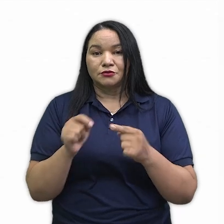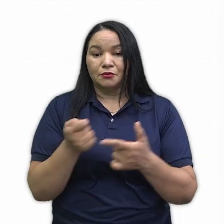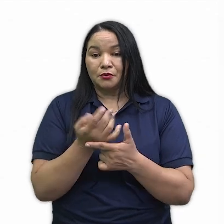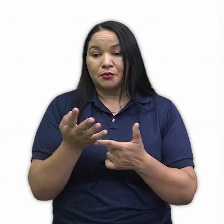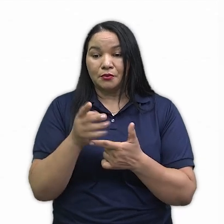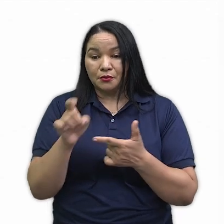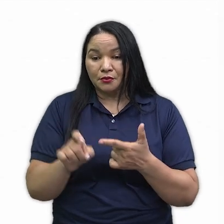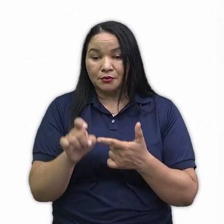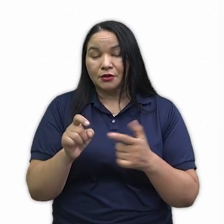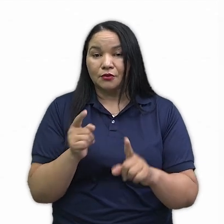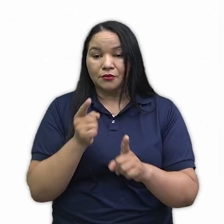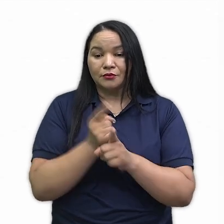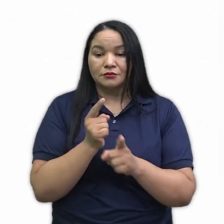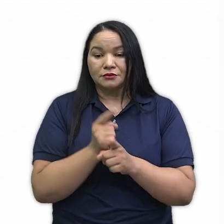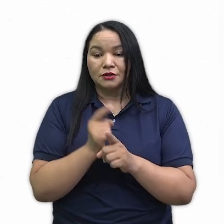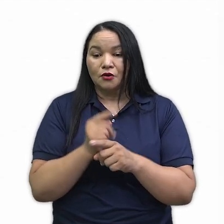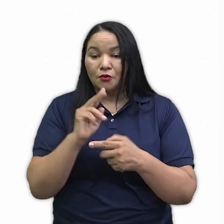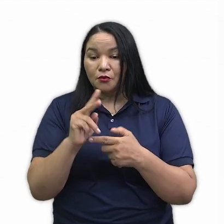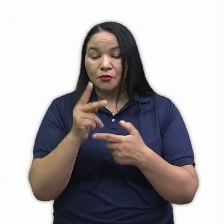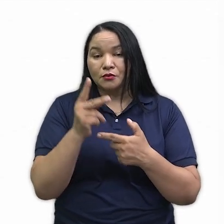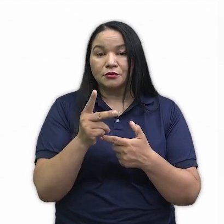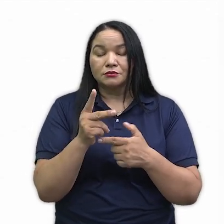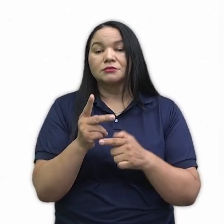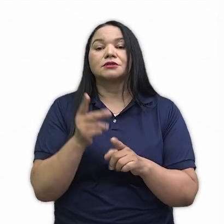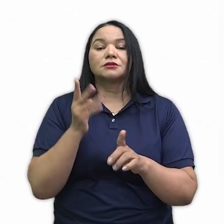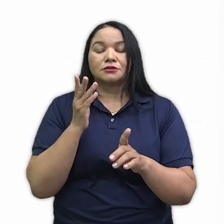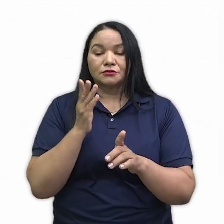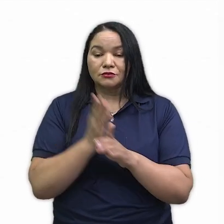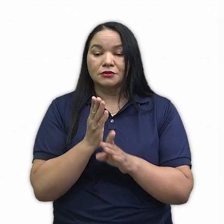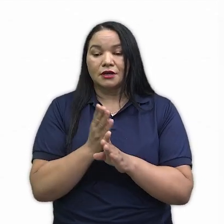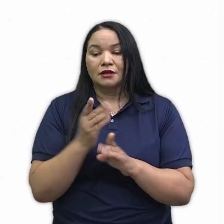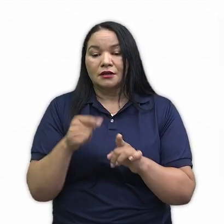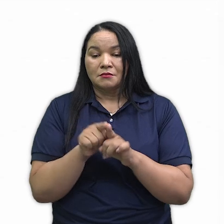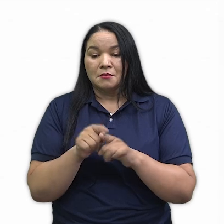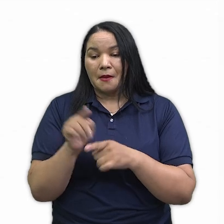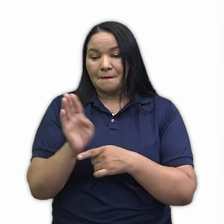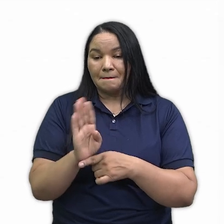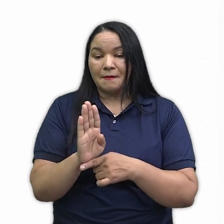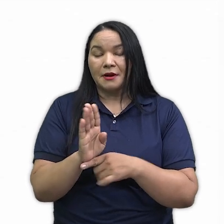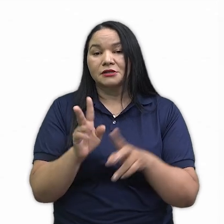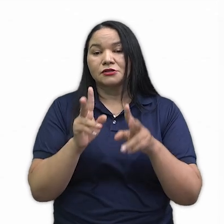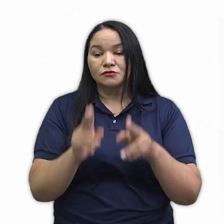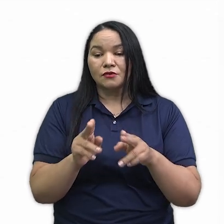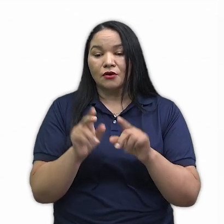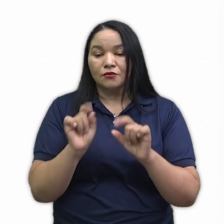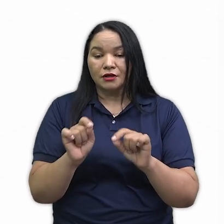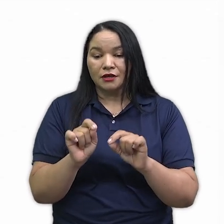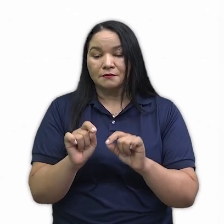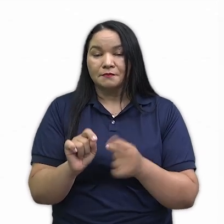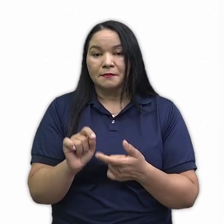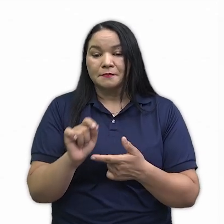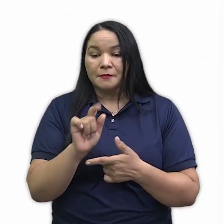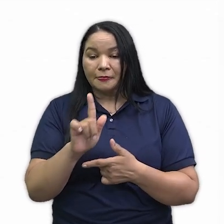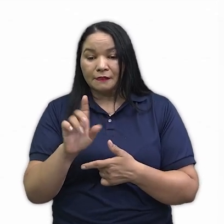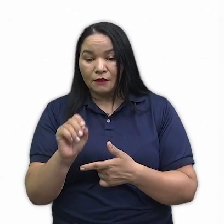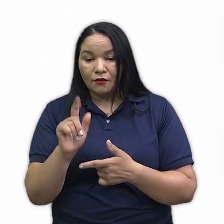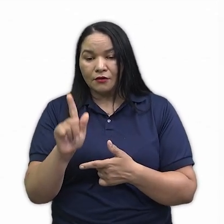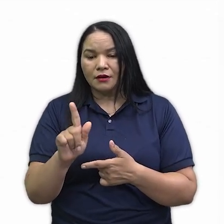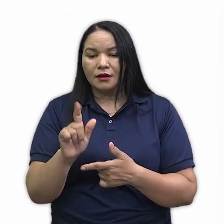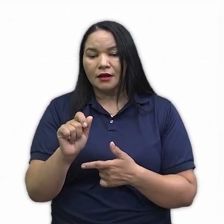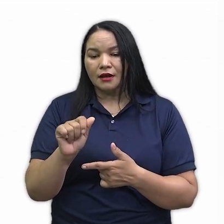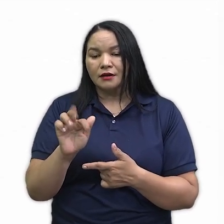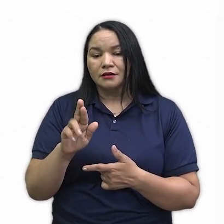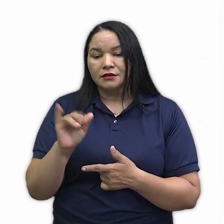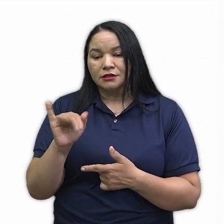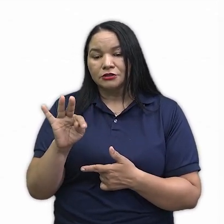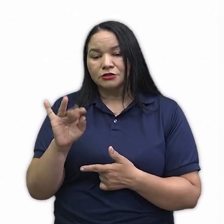nós buscamos encontrar o expoente, que faz com que a base seja igual ao que chamamos de logaritmando. Aí,